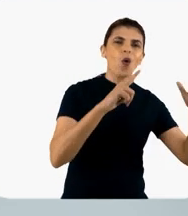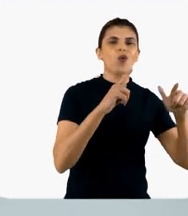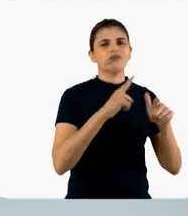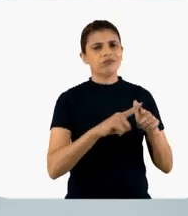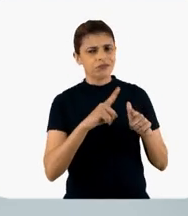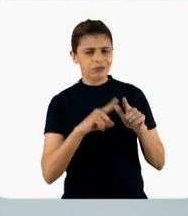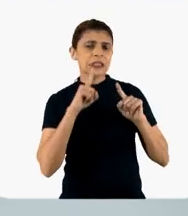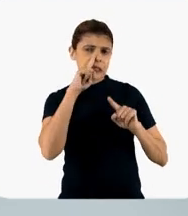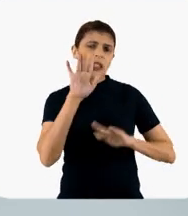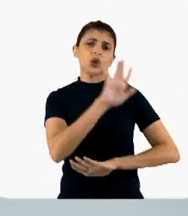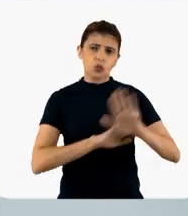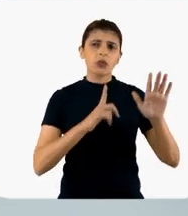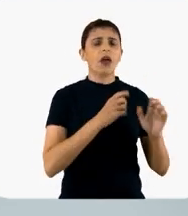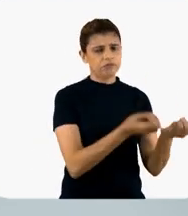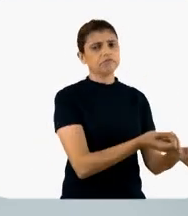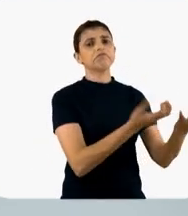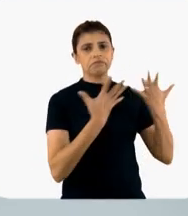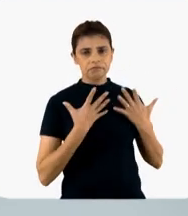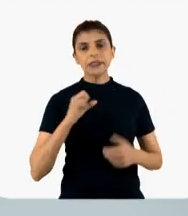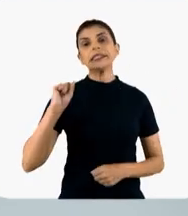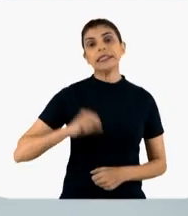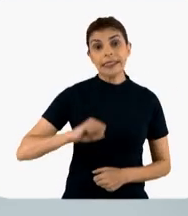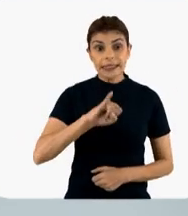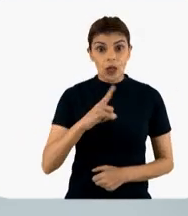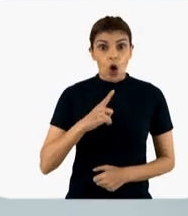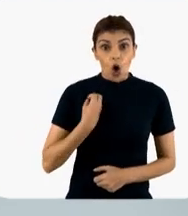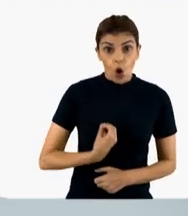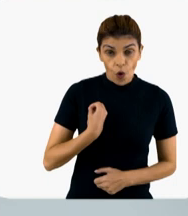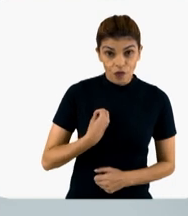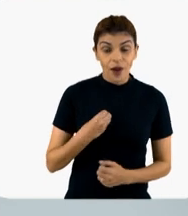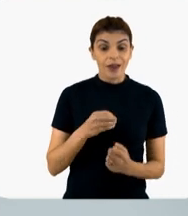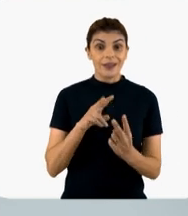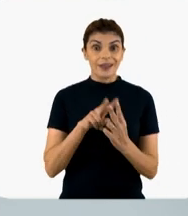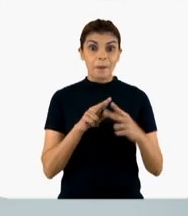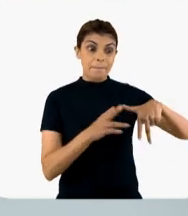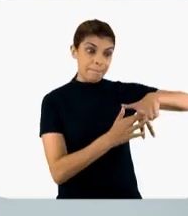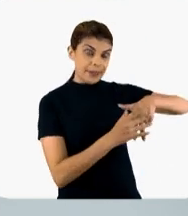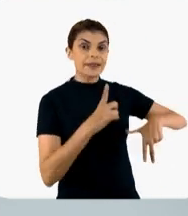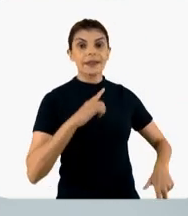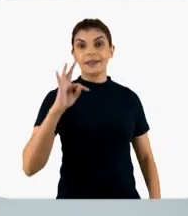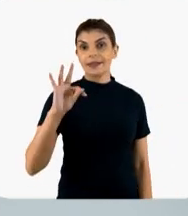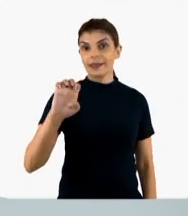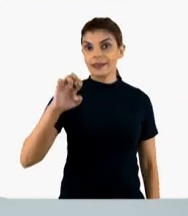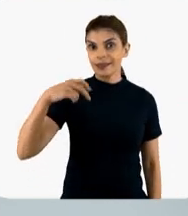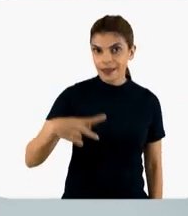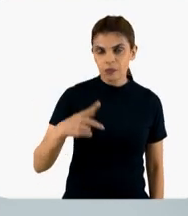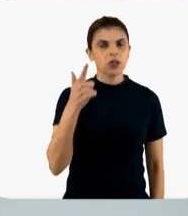outros fatores de risco para trombose, tem esse relato. E aí sim, se houver uma documentação de que o paciente tem um